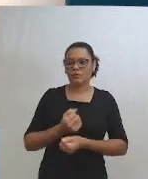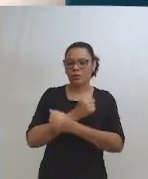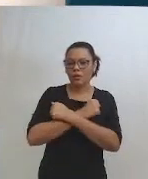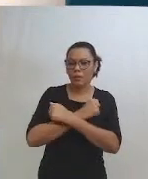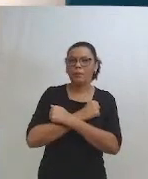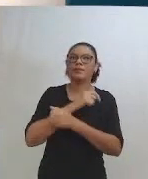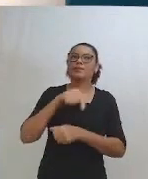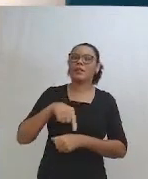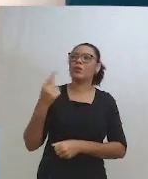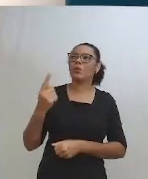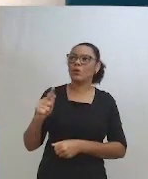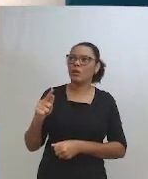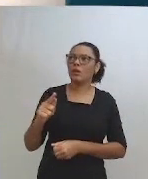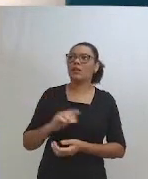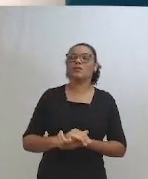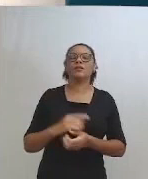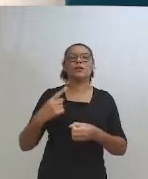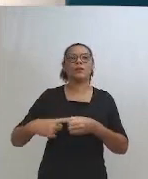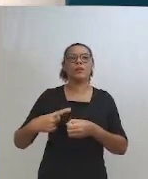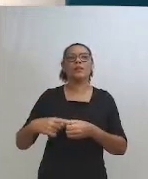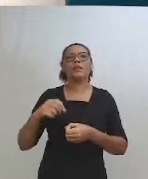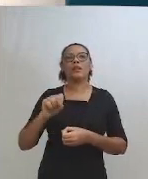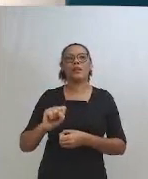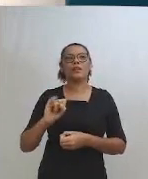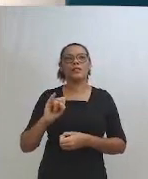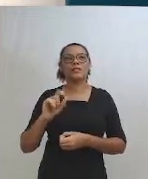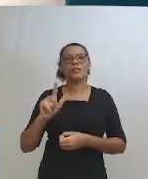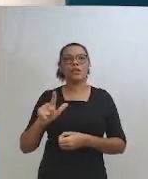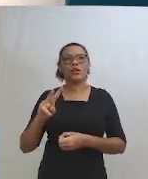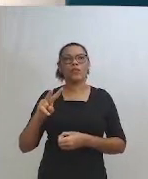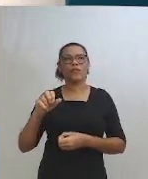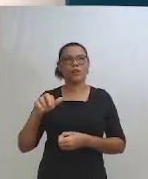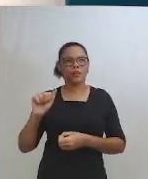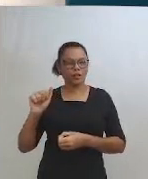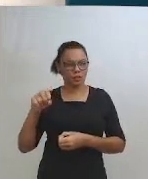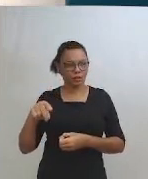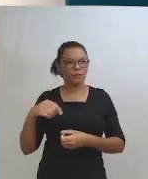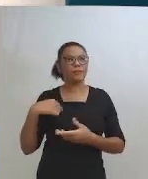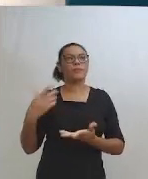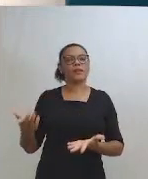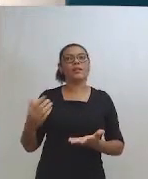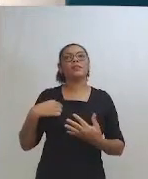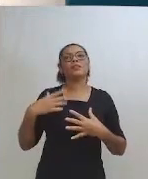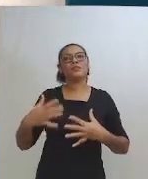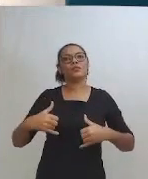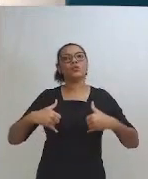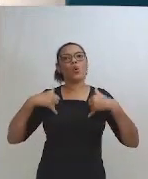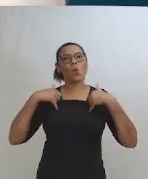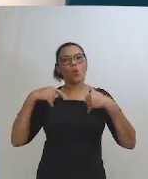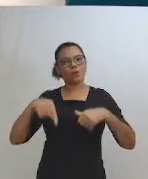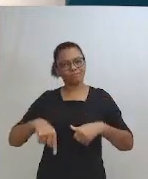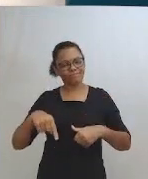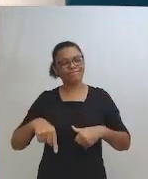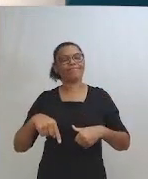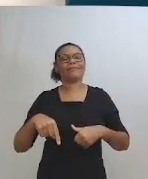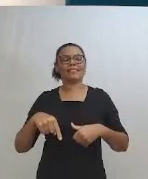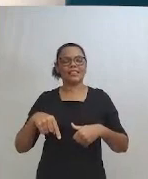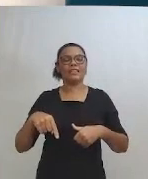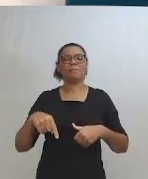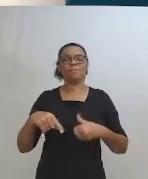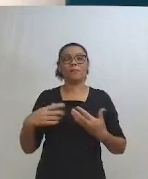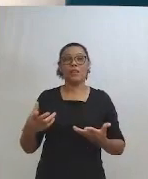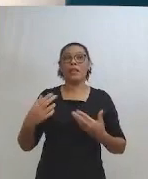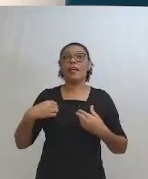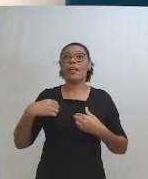município de Silvânia, Goiás, hoje. A doutora Laurita sempre nos honra muito em fazer parte desse grande tribunal, representa muito bem as mulheres e o estado de Goiás